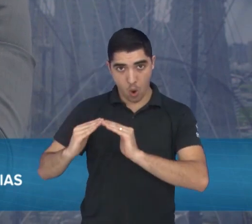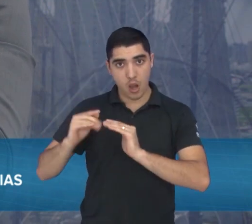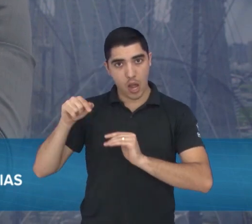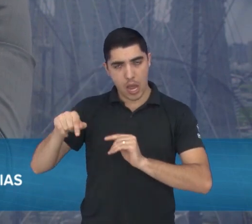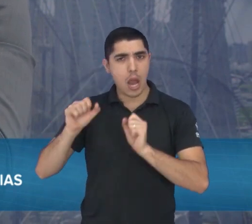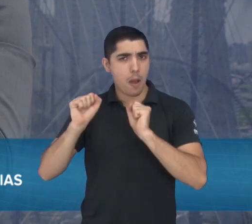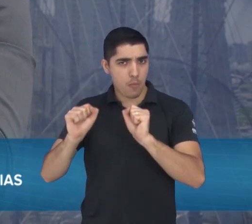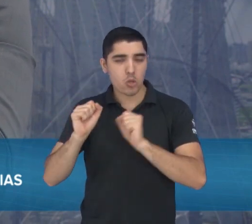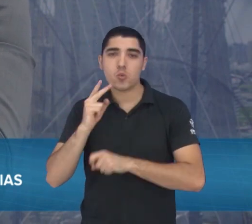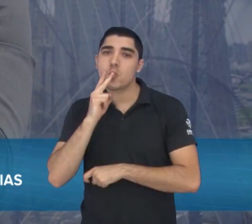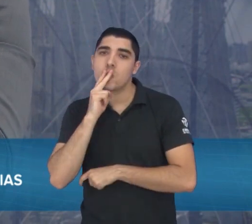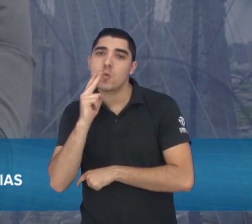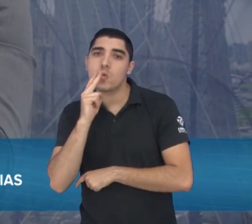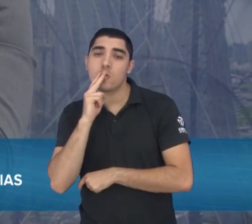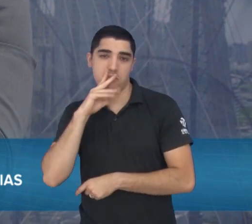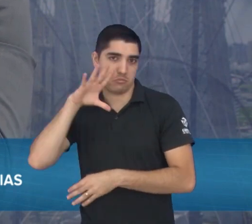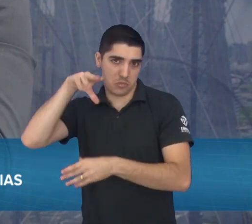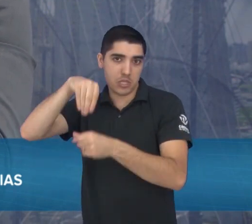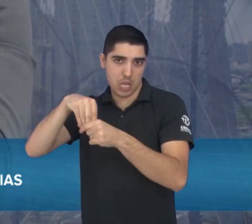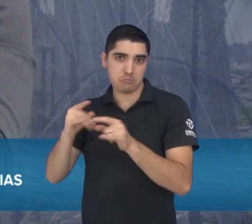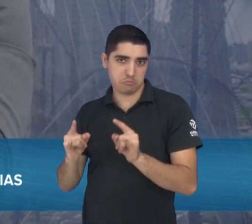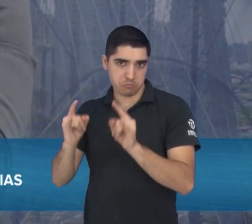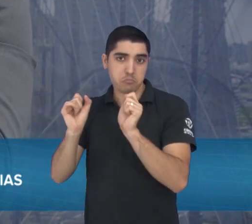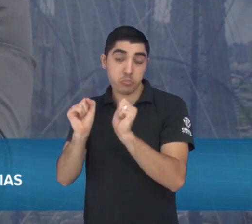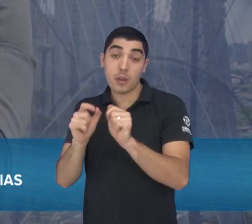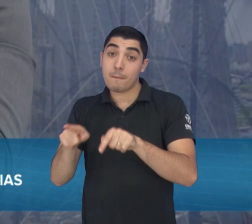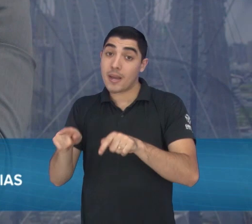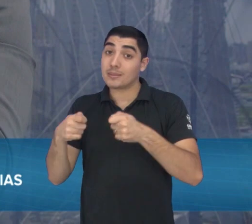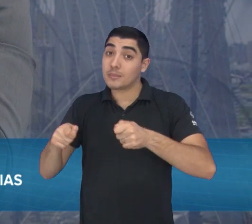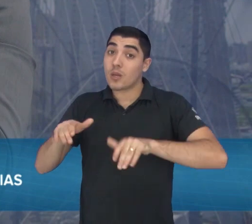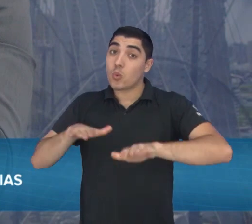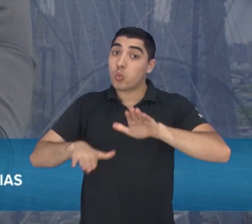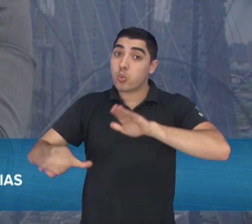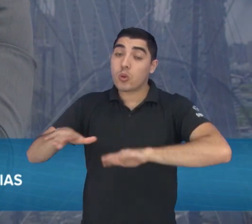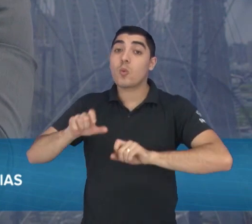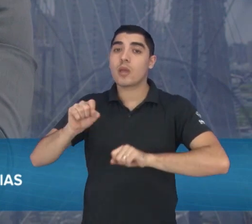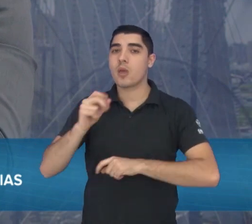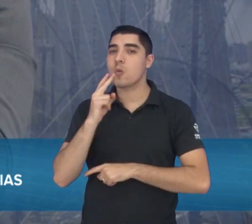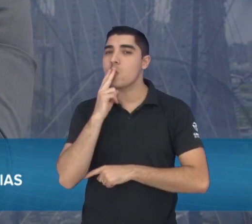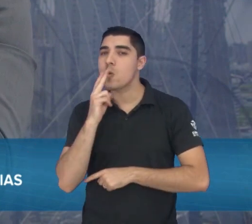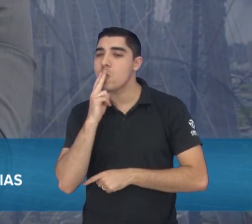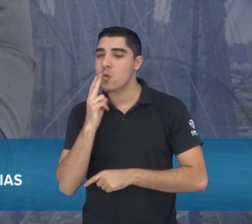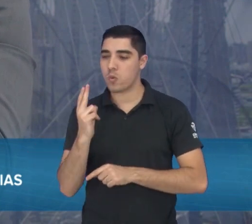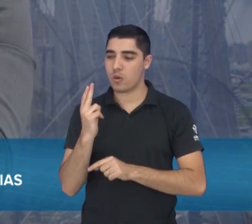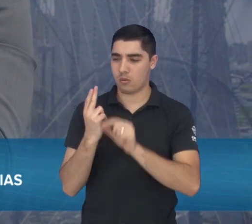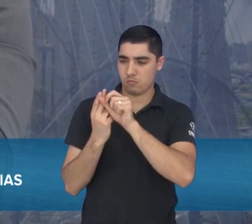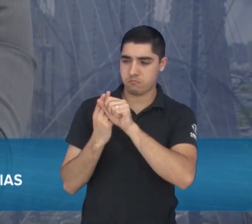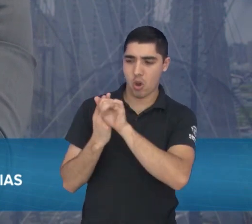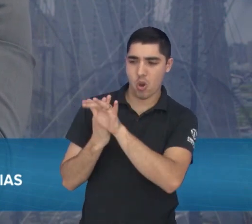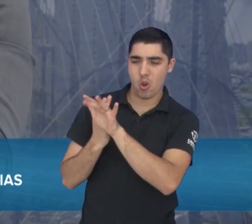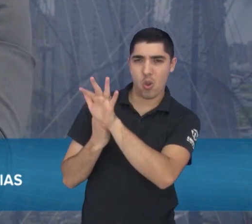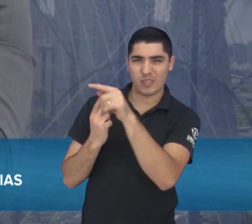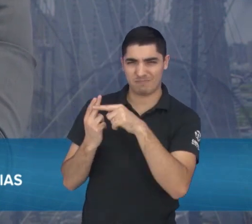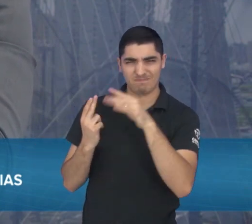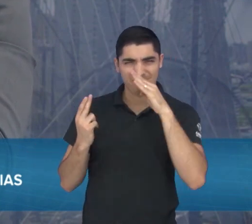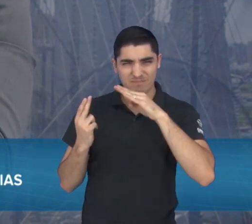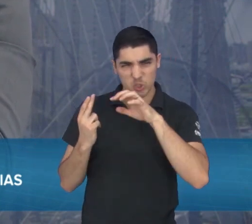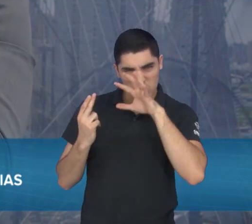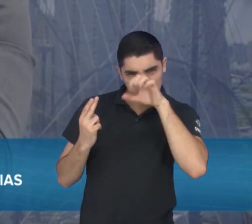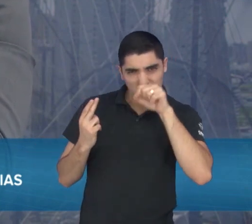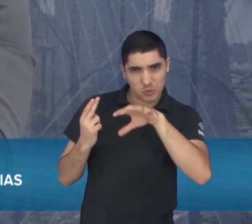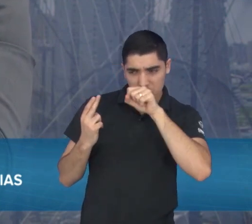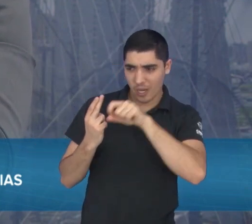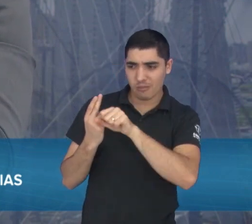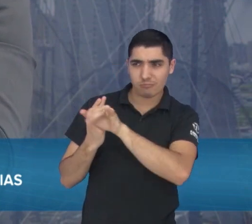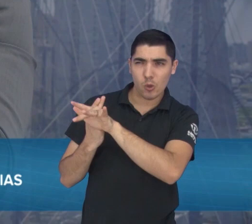sua residência, mas ele tem que ter o devido cuidado para que a fumaça, o mau odor, o mau cheiro, não venha prejudicar